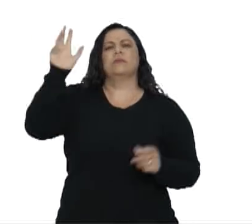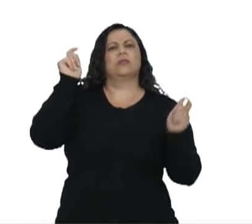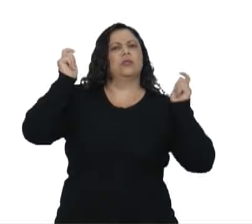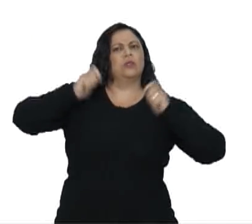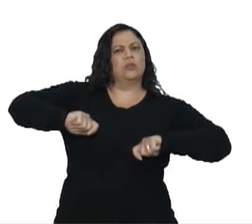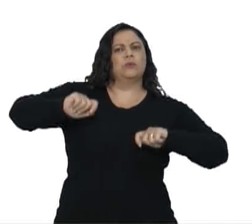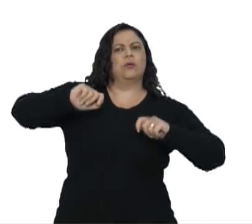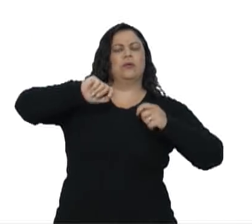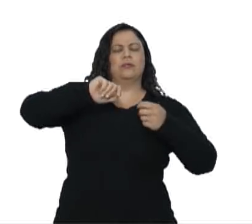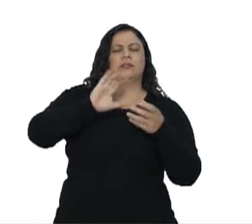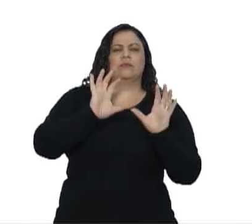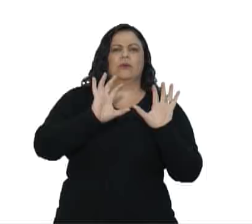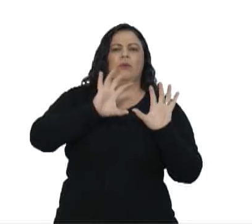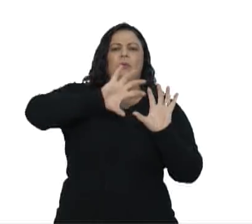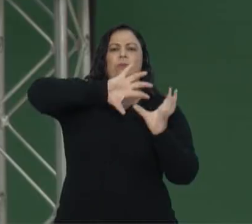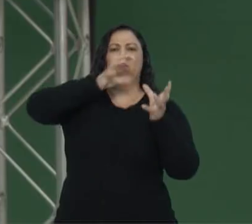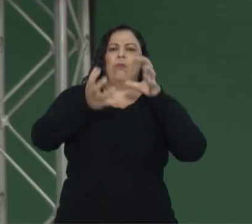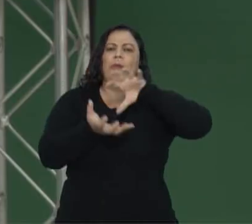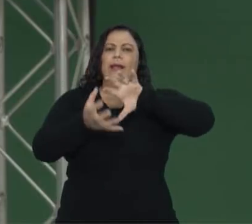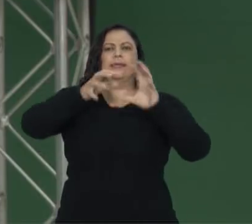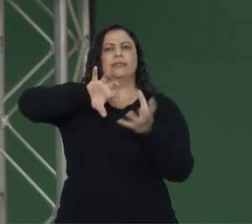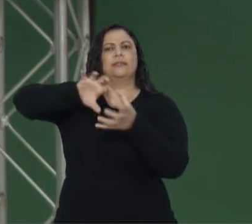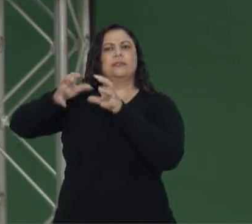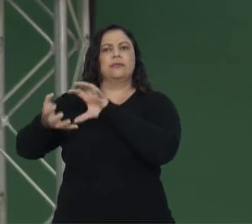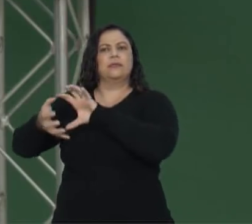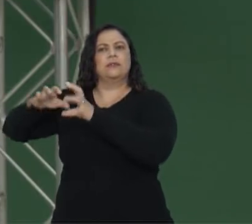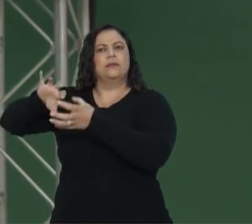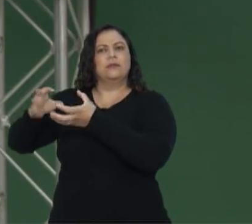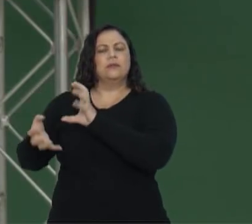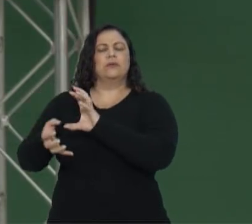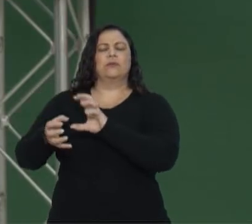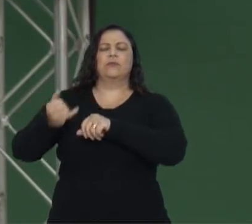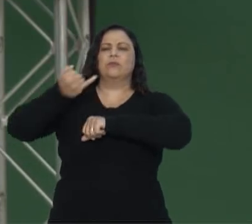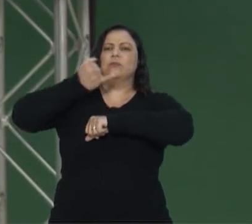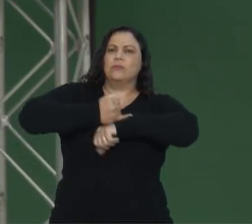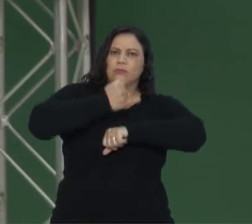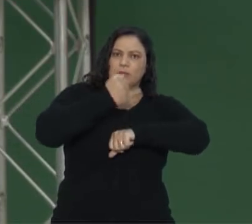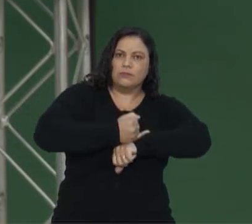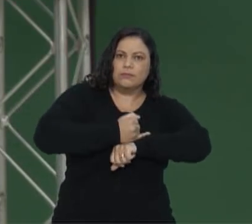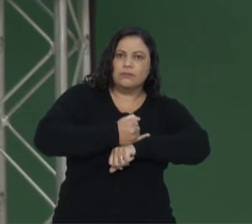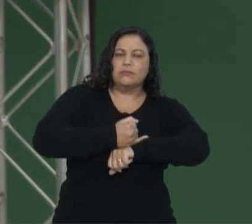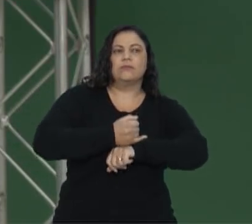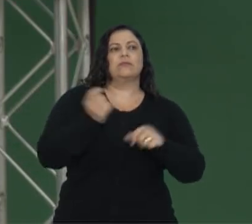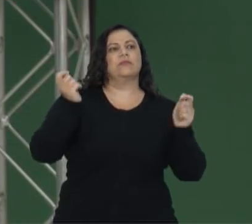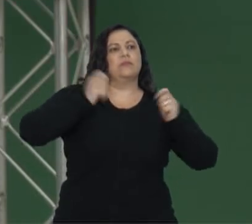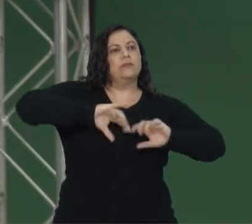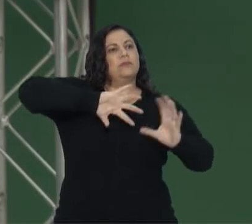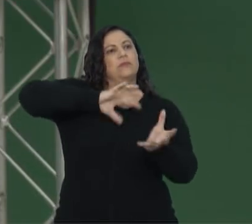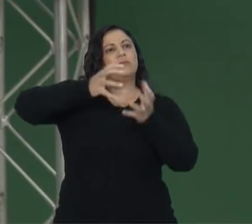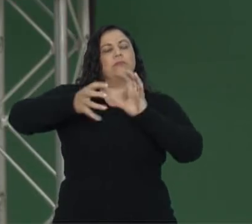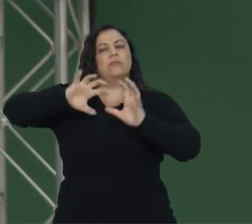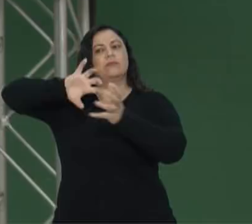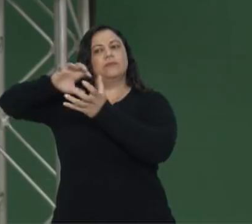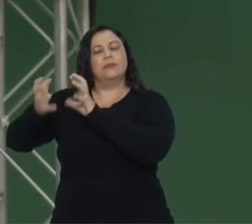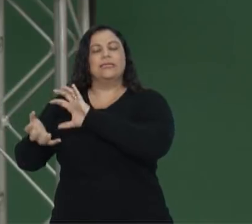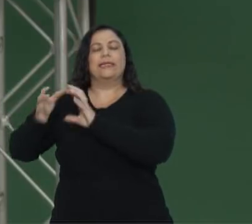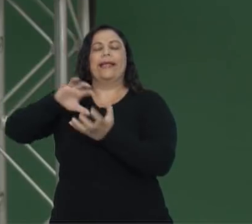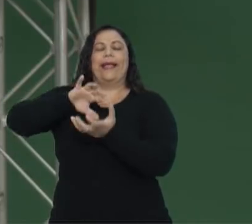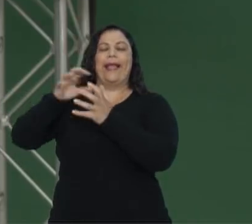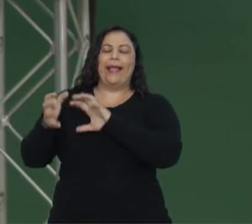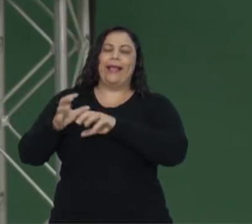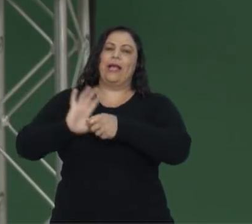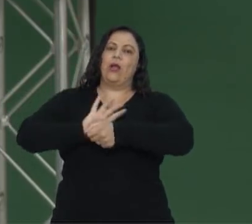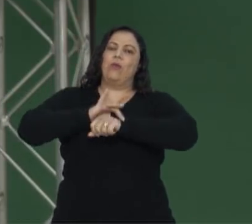material, muito provavelmente de um metal. Vamos dar um exemplo que seja ferro, tanto a esfera quanto a argola de